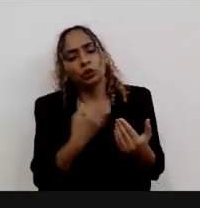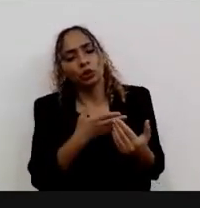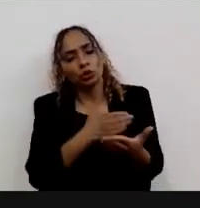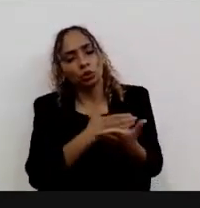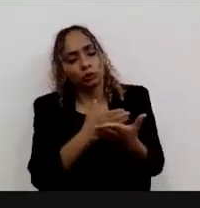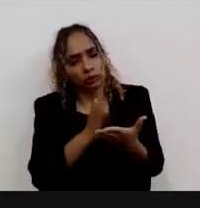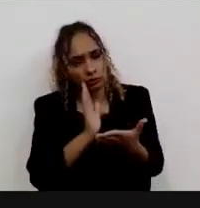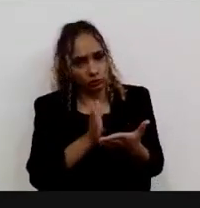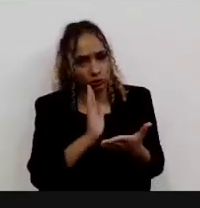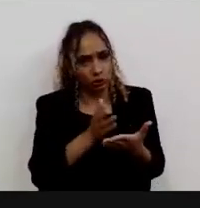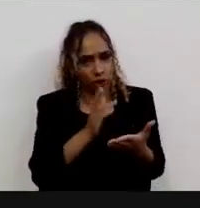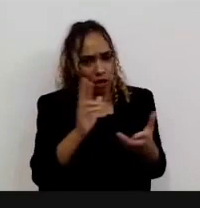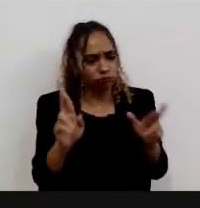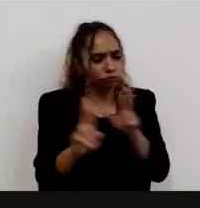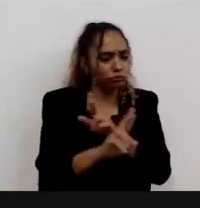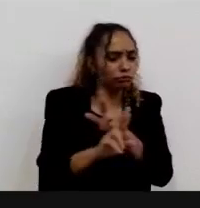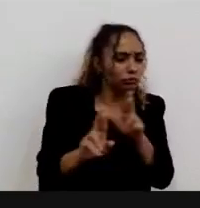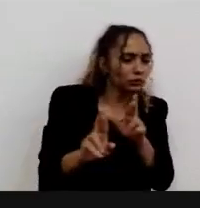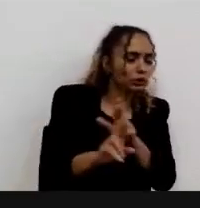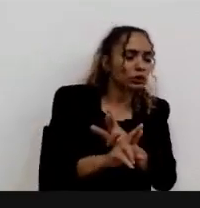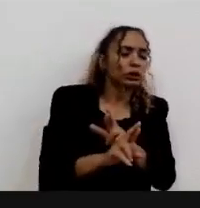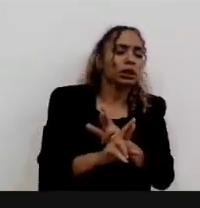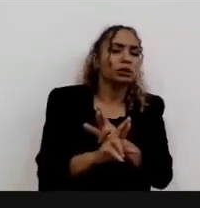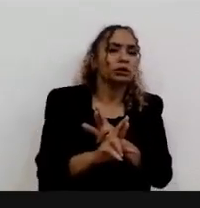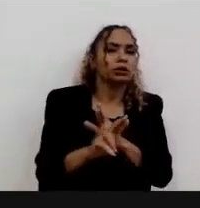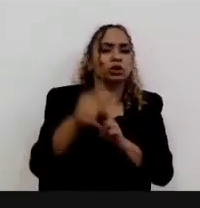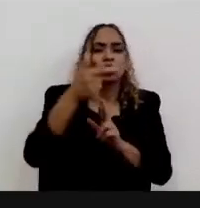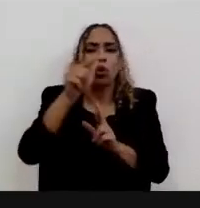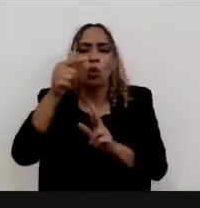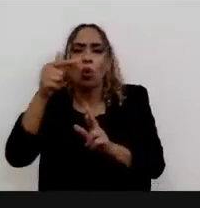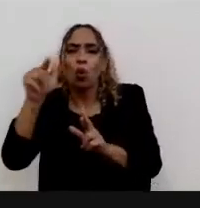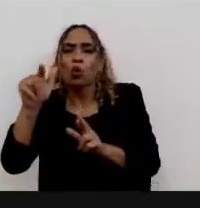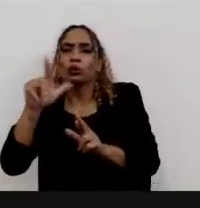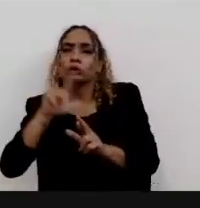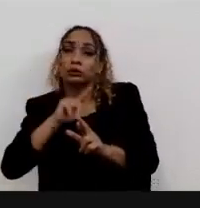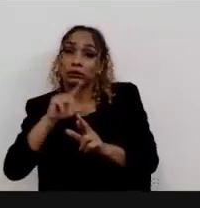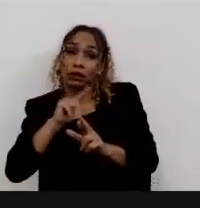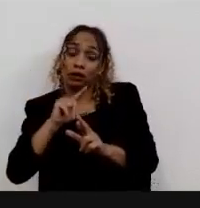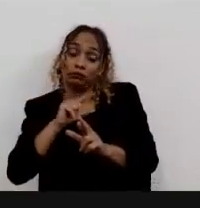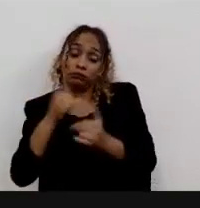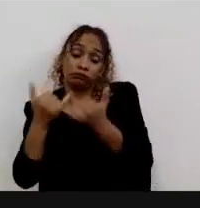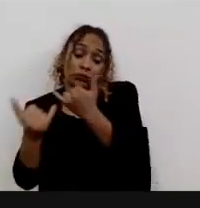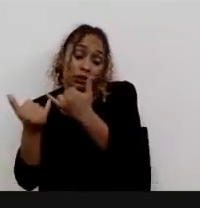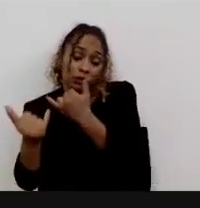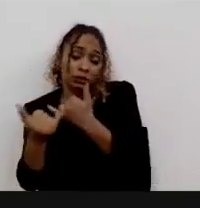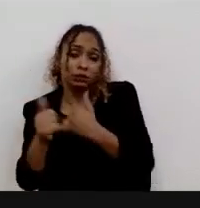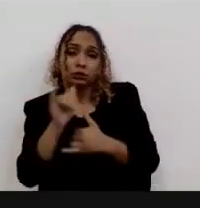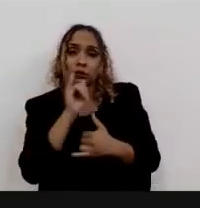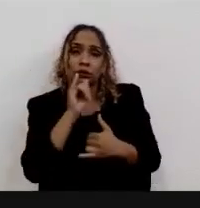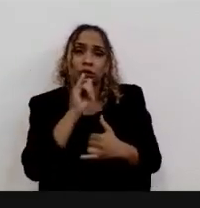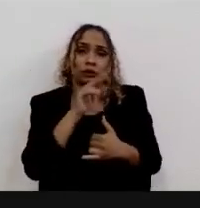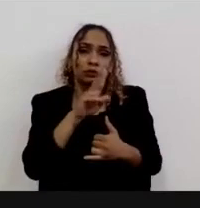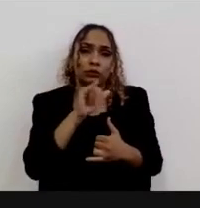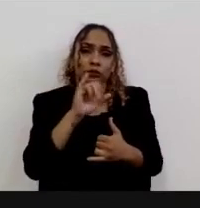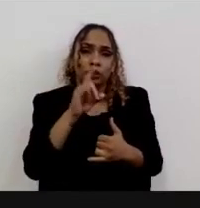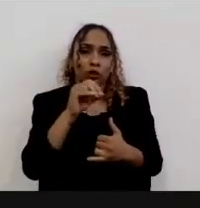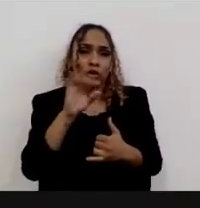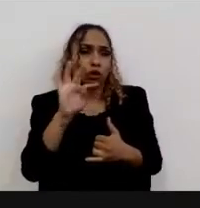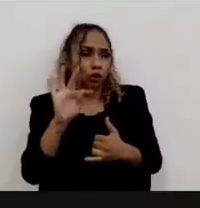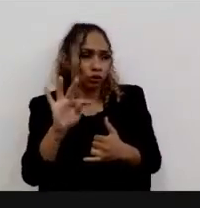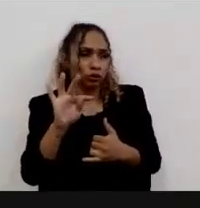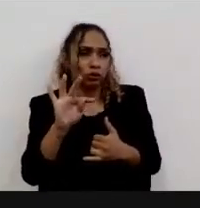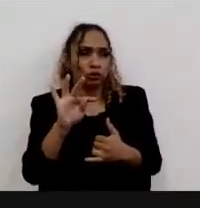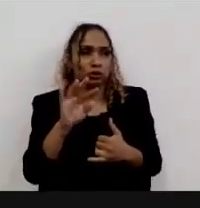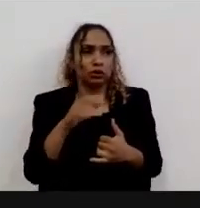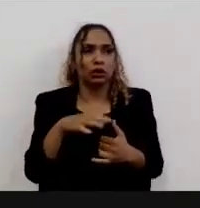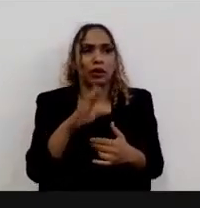pesquisas relacionadas com algumas que têm alguma relação, né? Por exemplo, essa da Vidot et al.,